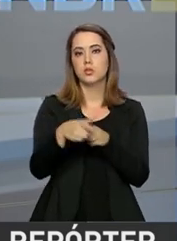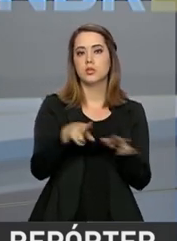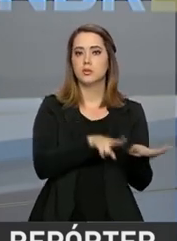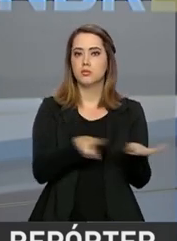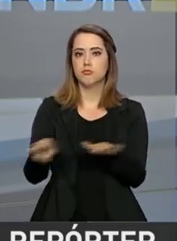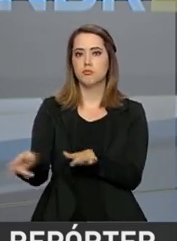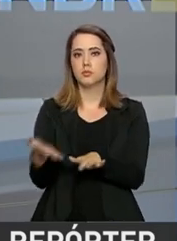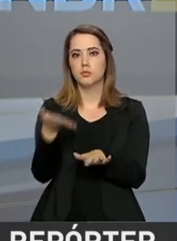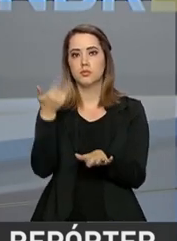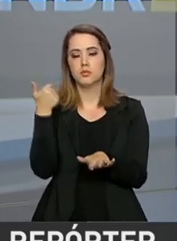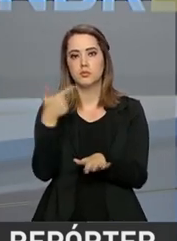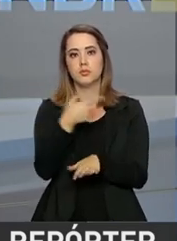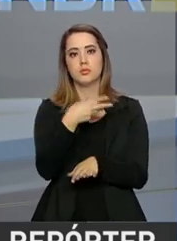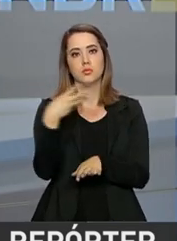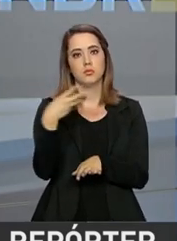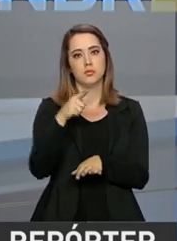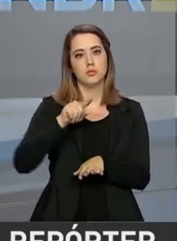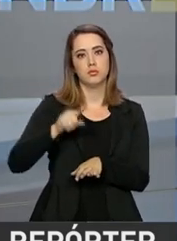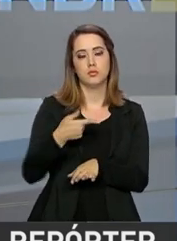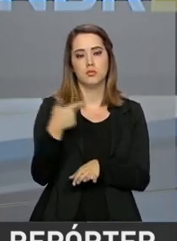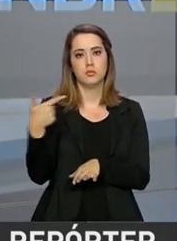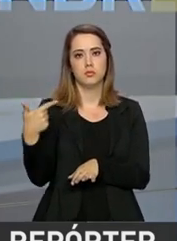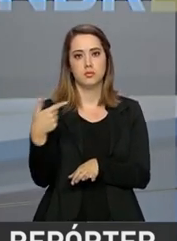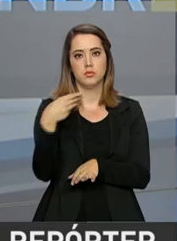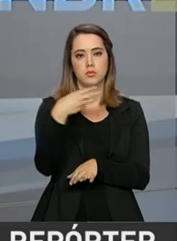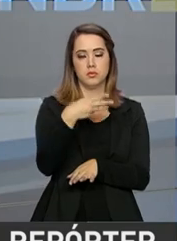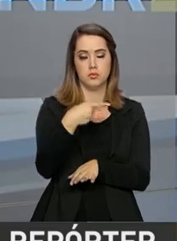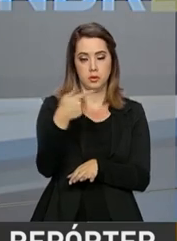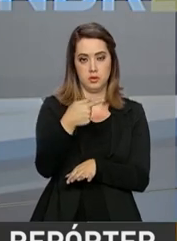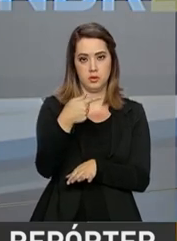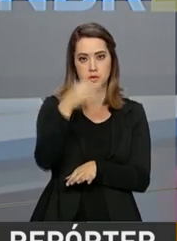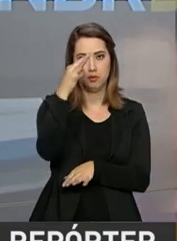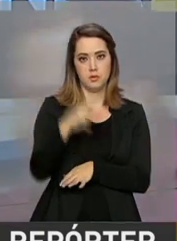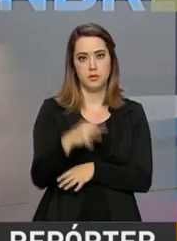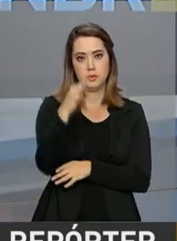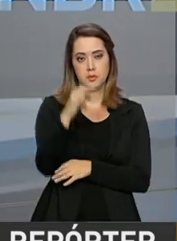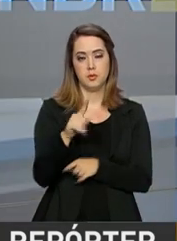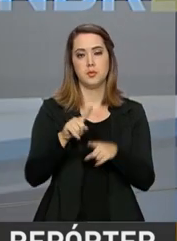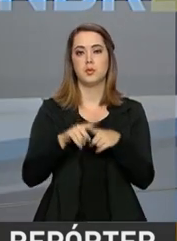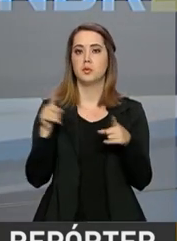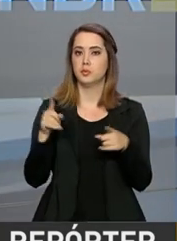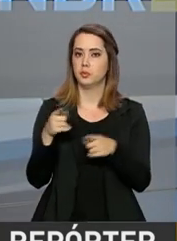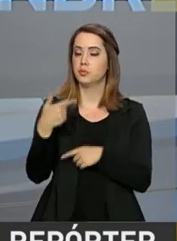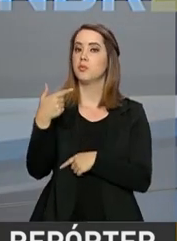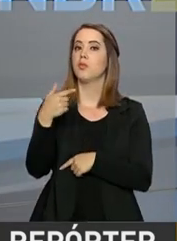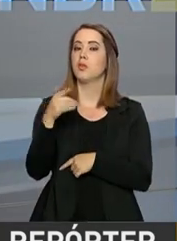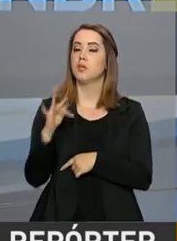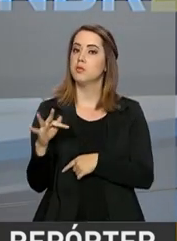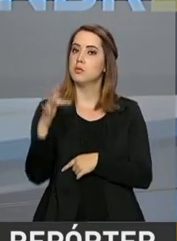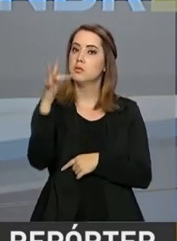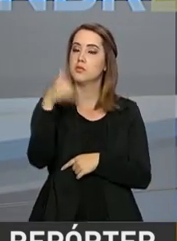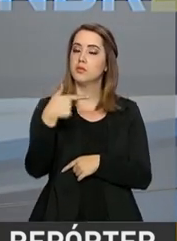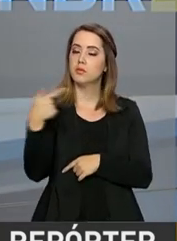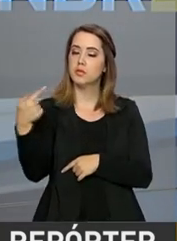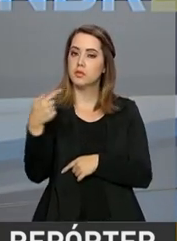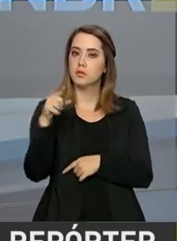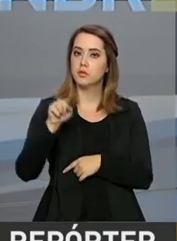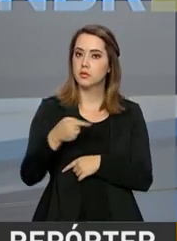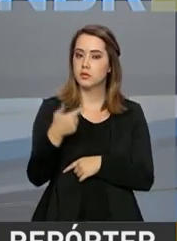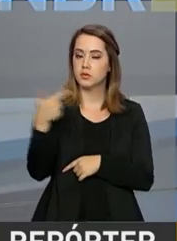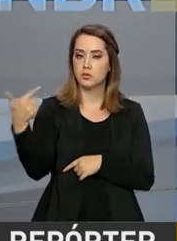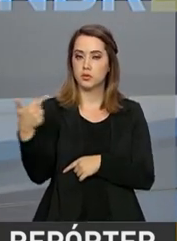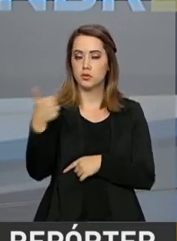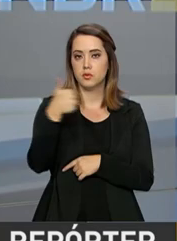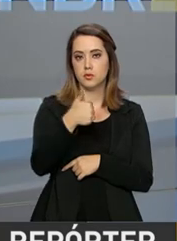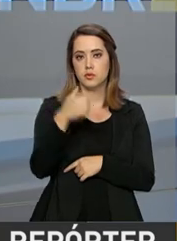retração de 3,27 por. já a inflação deve ficar em 7,21